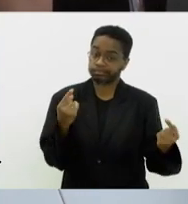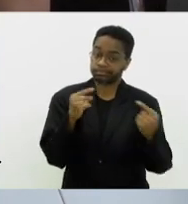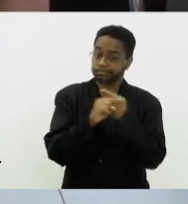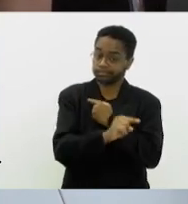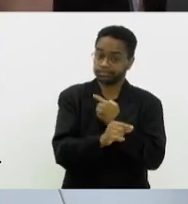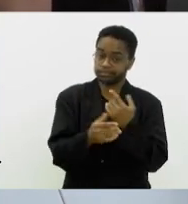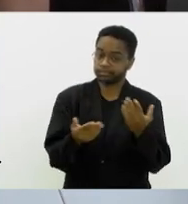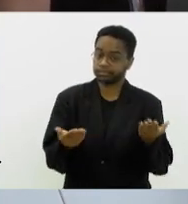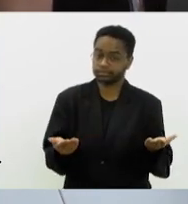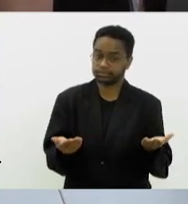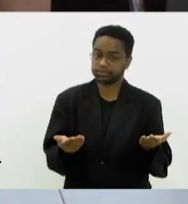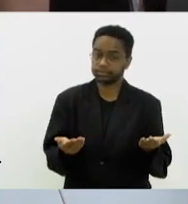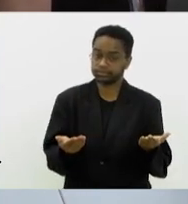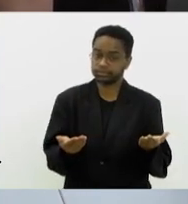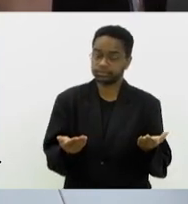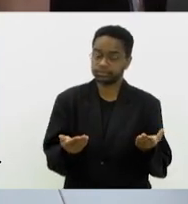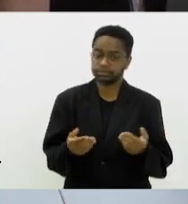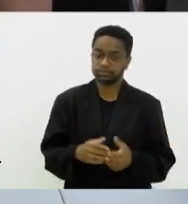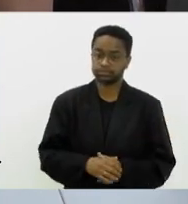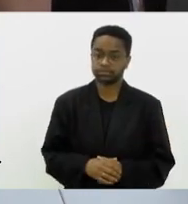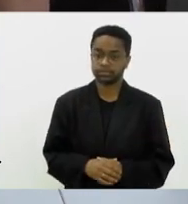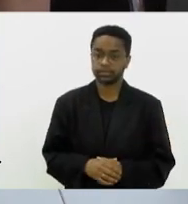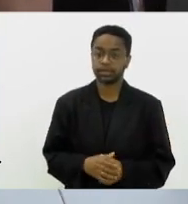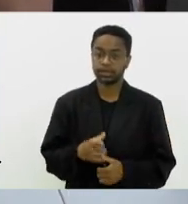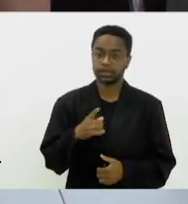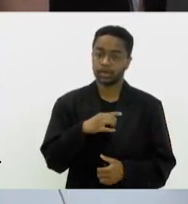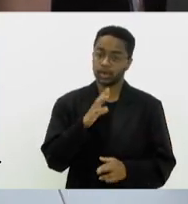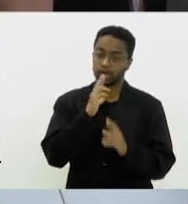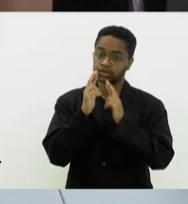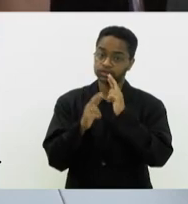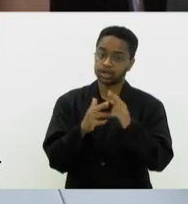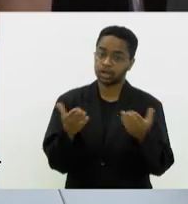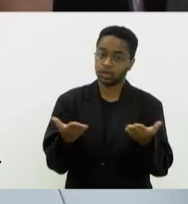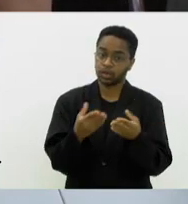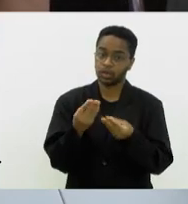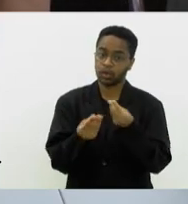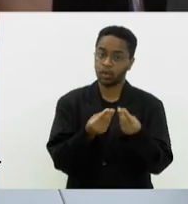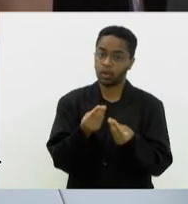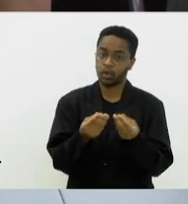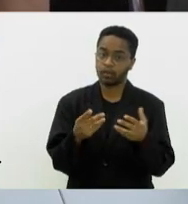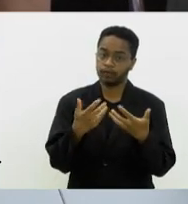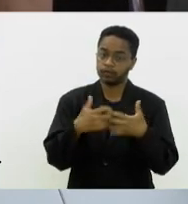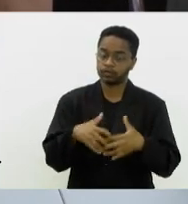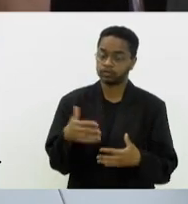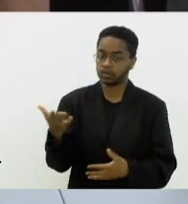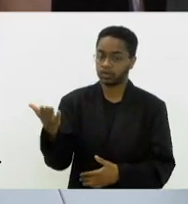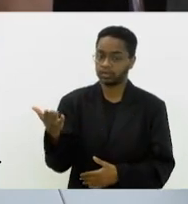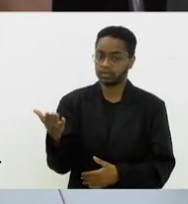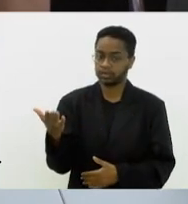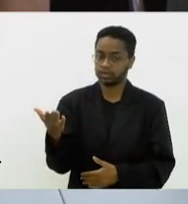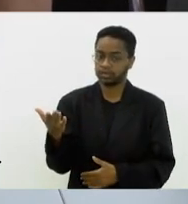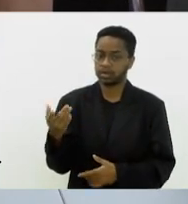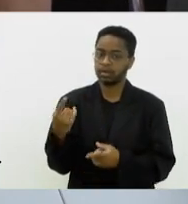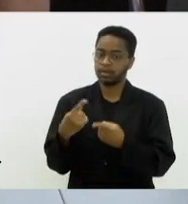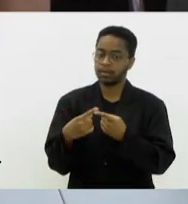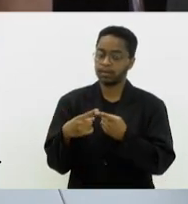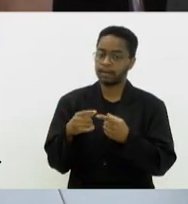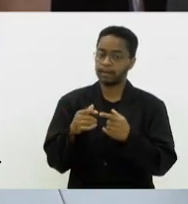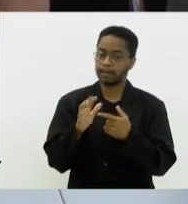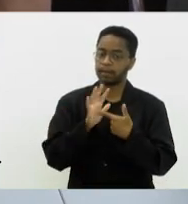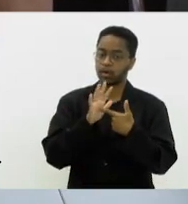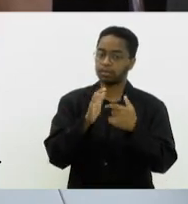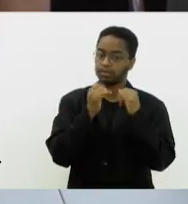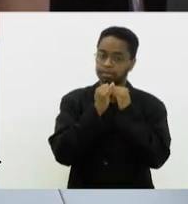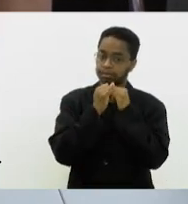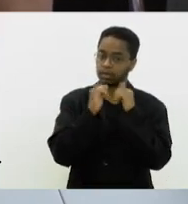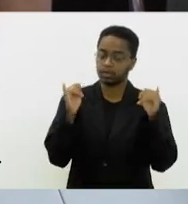contra-garantia o royalties a participação especial, que está aí o resultado dessas operações, né? Os escândalos que isso